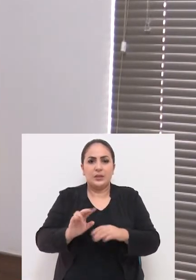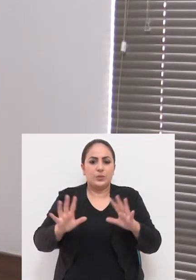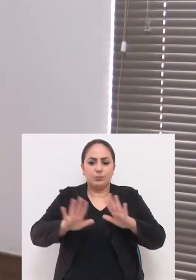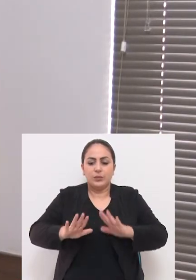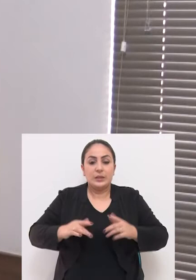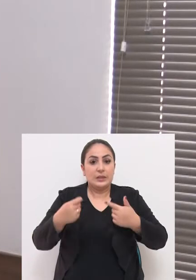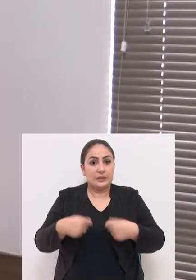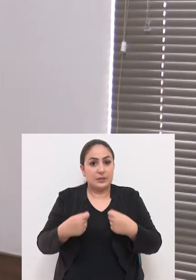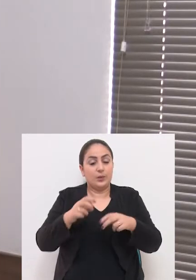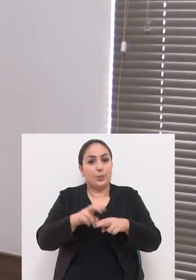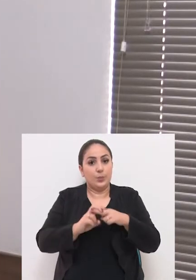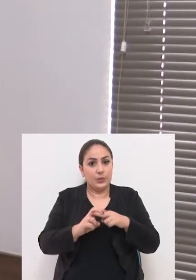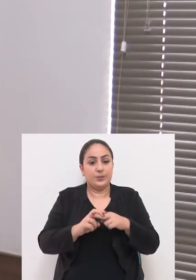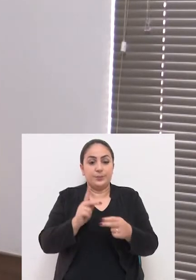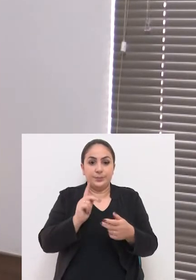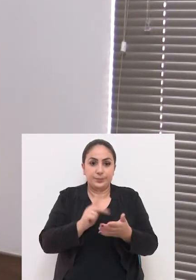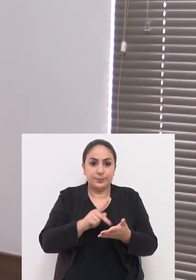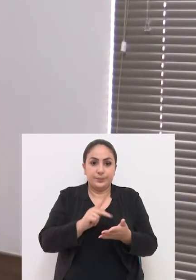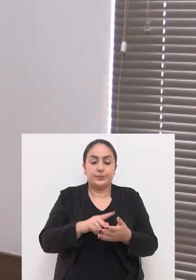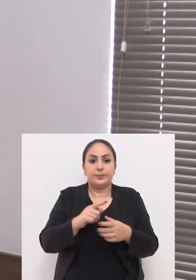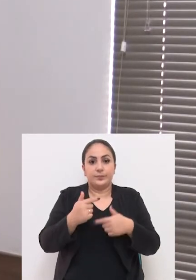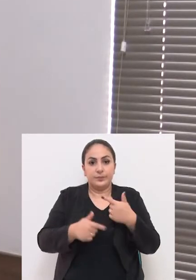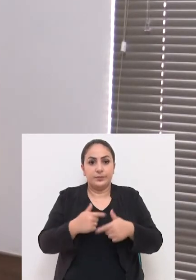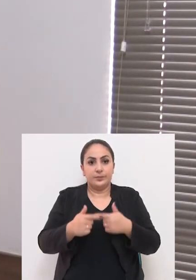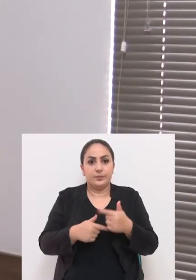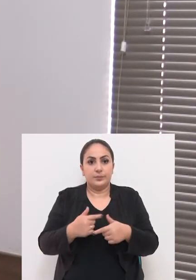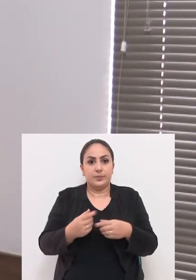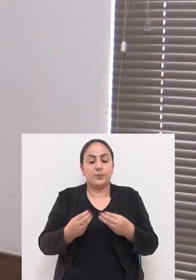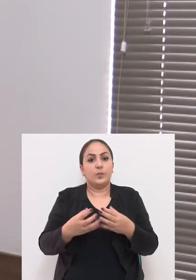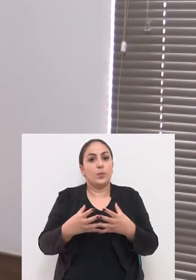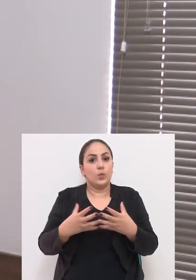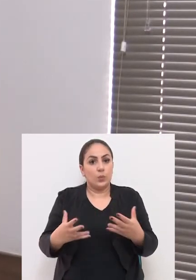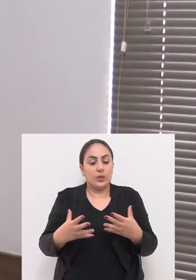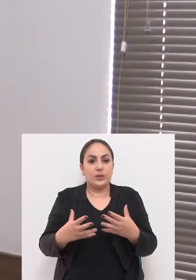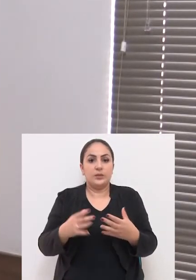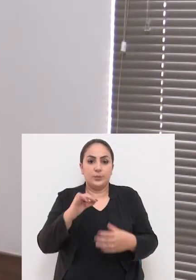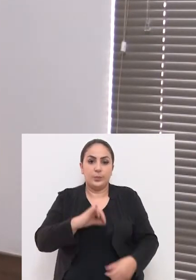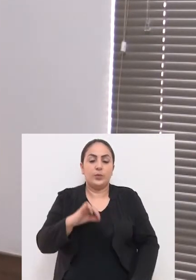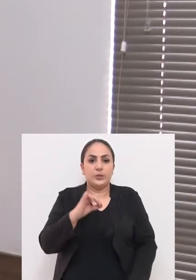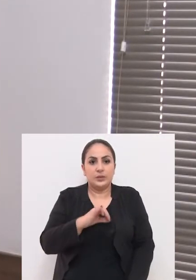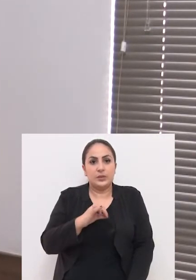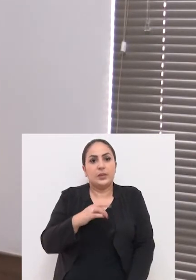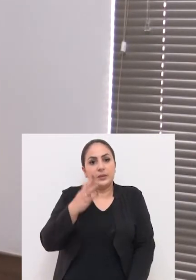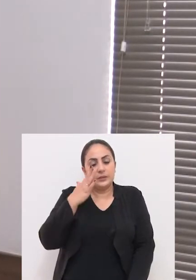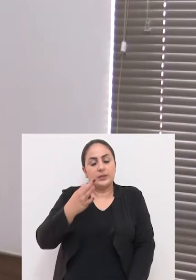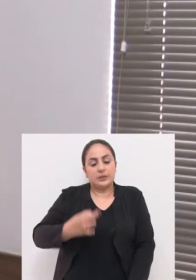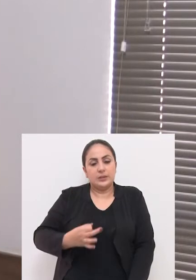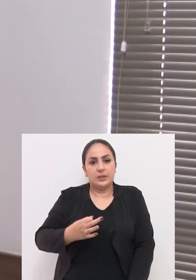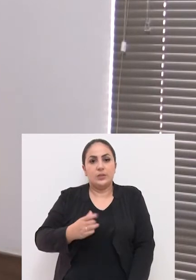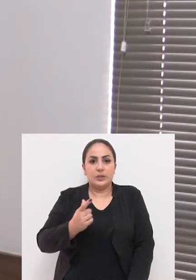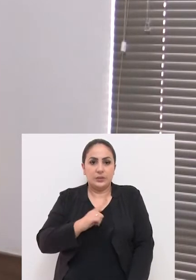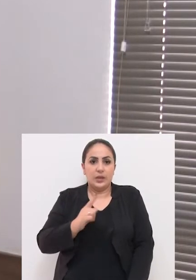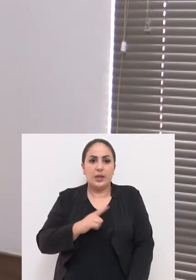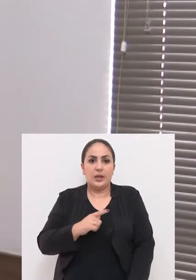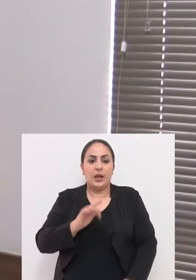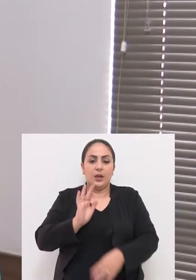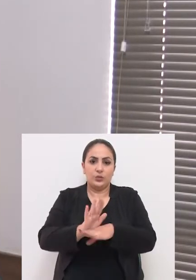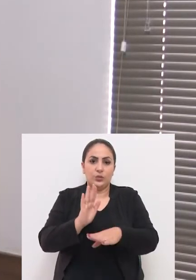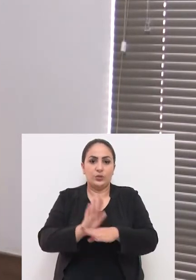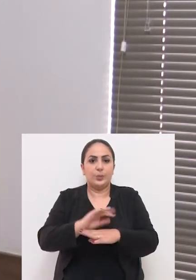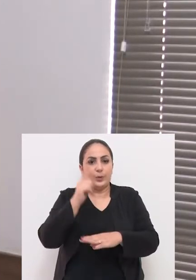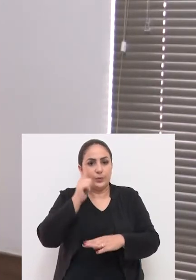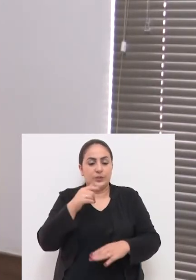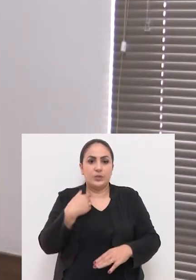cuidado de vigilância necessário. Então, realmente, é um trabalho de grandíssima relevância e, certamente, ele